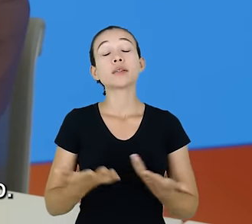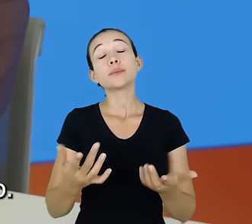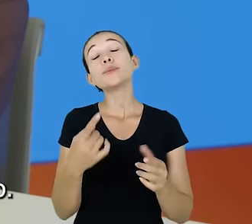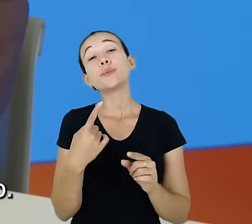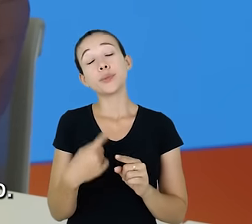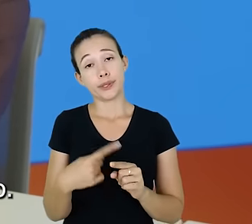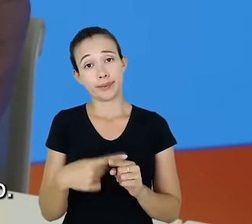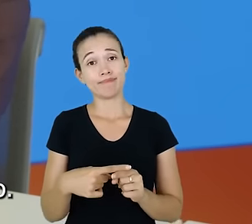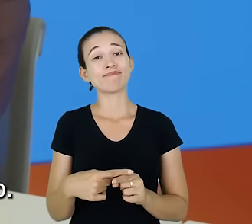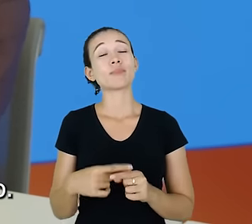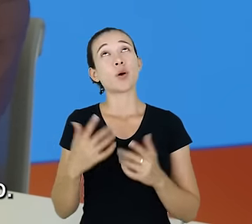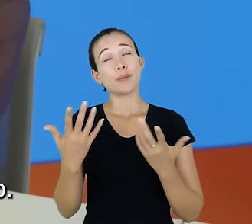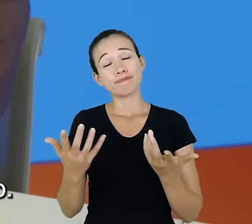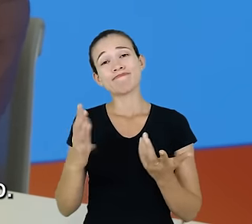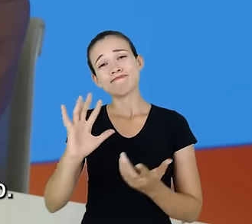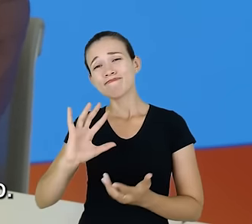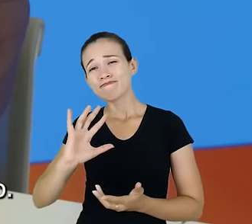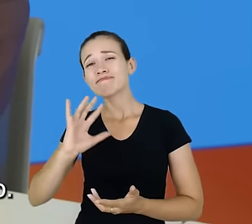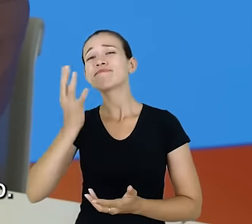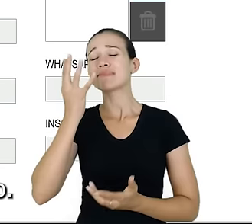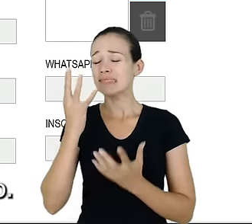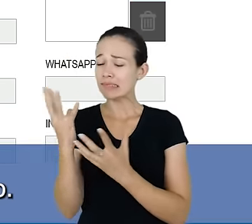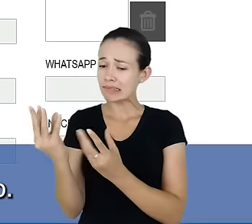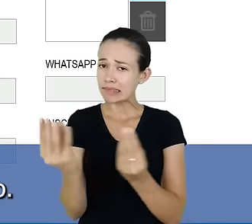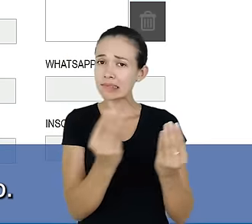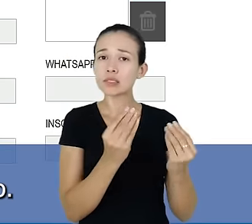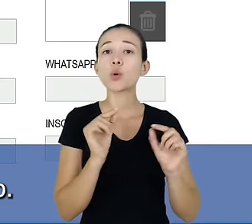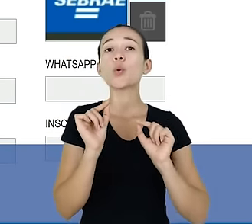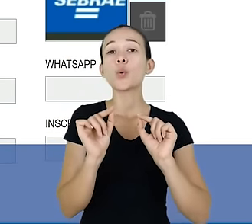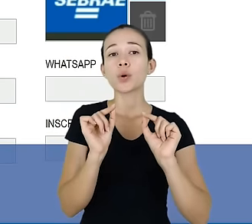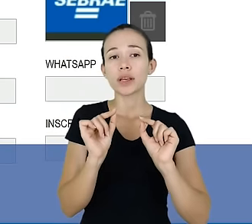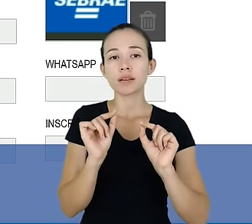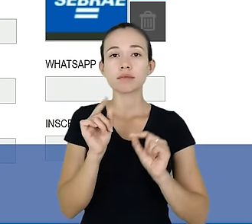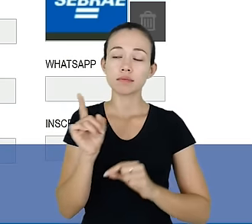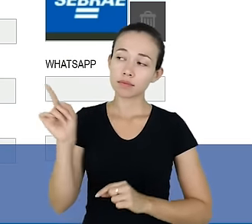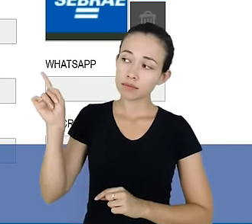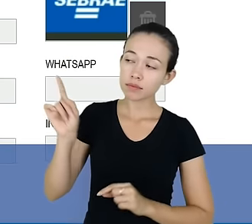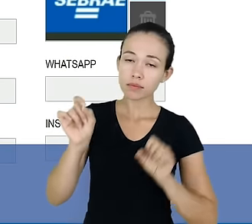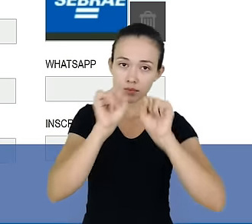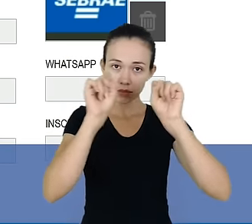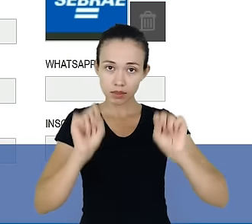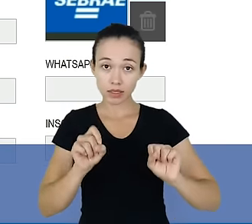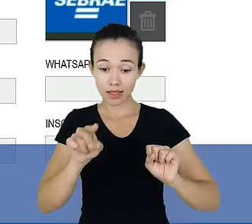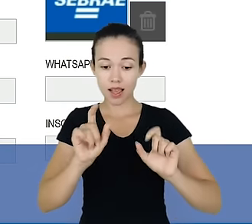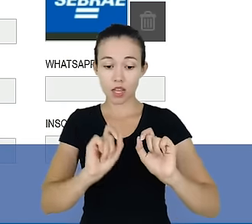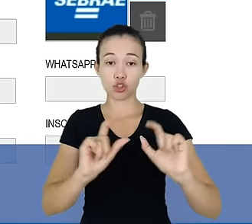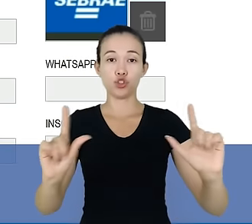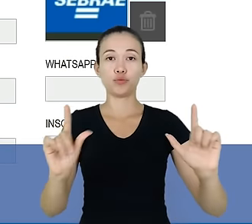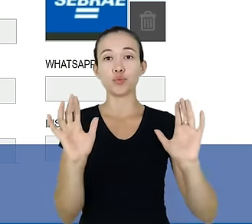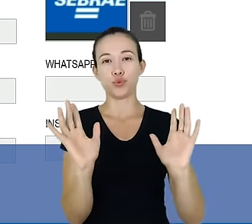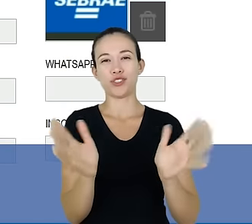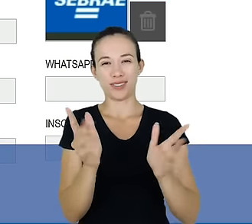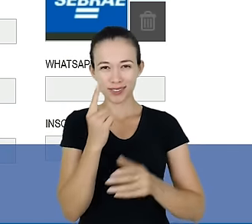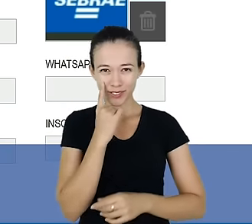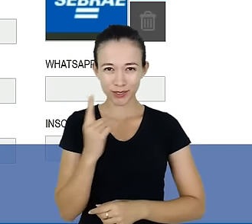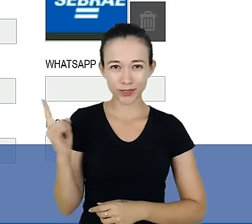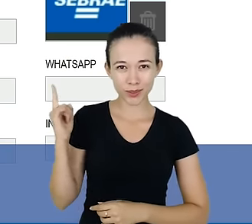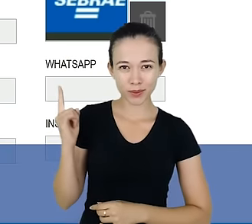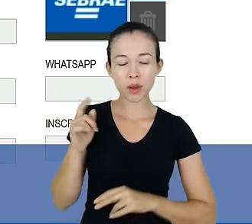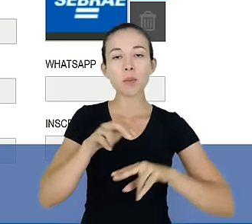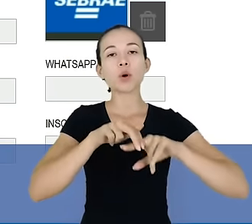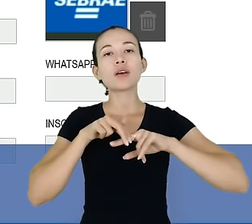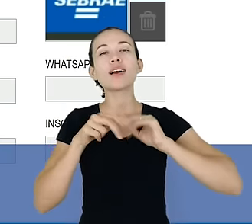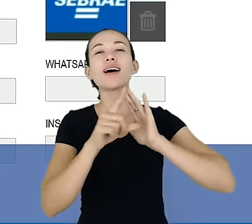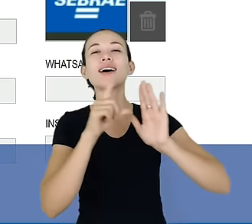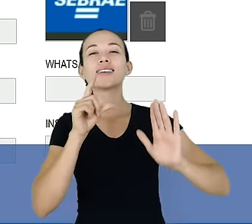Marco muito o sistema ele já vem aqui nessa situação ativo por isso o gancho que a Angela trouxe pra gente no